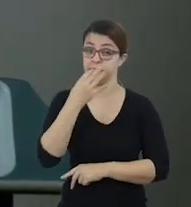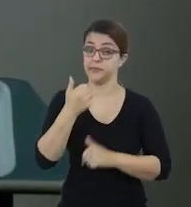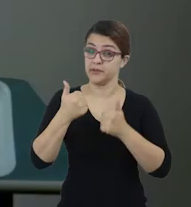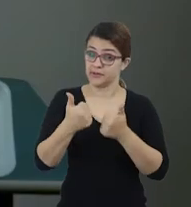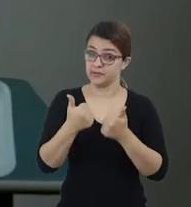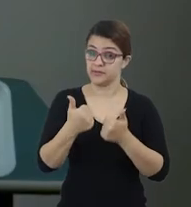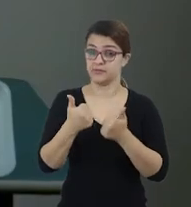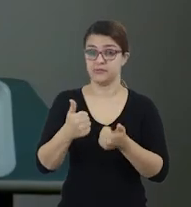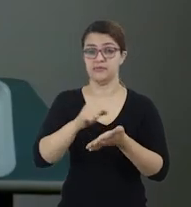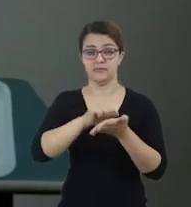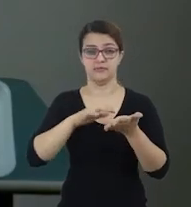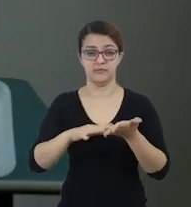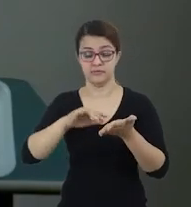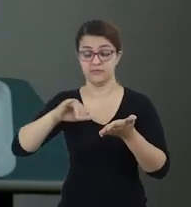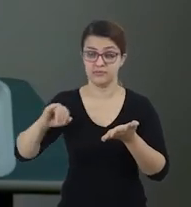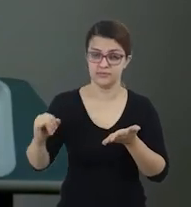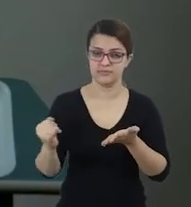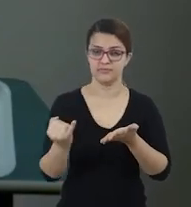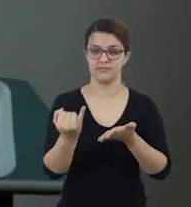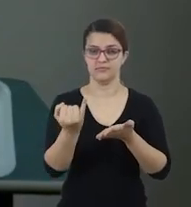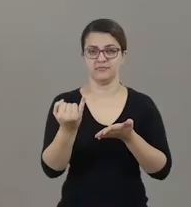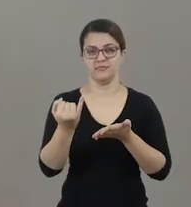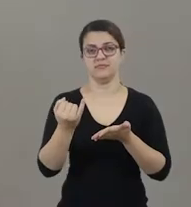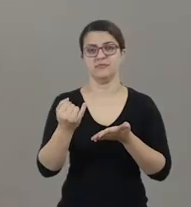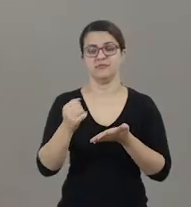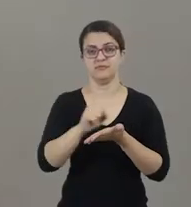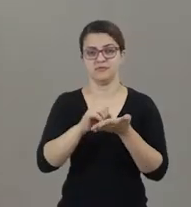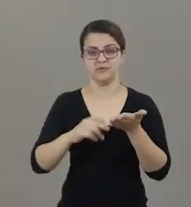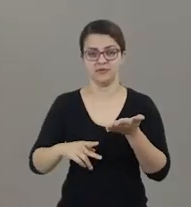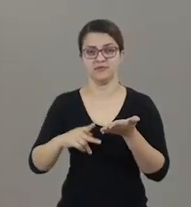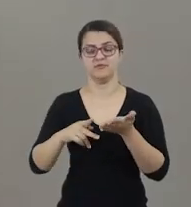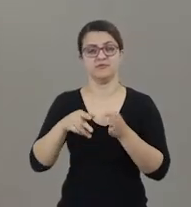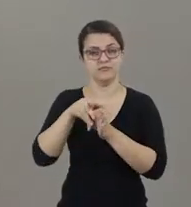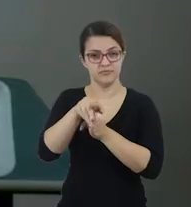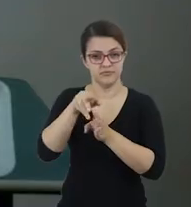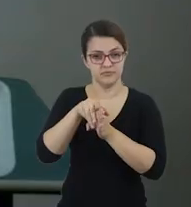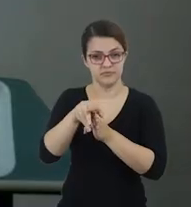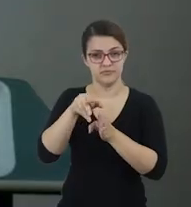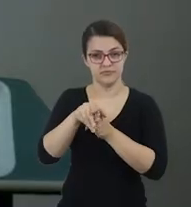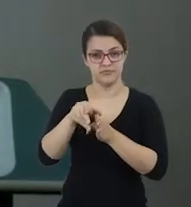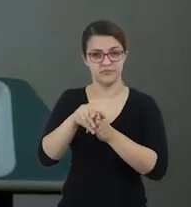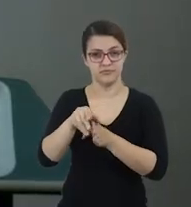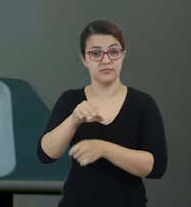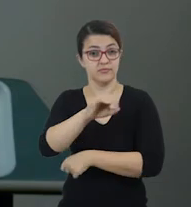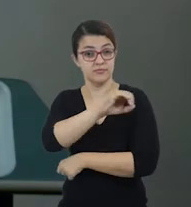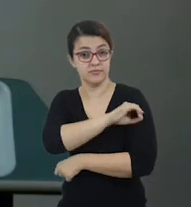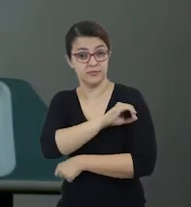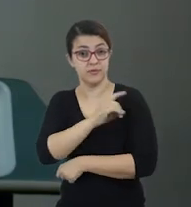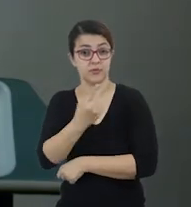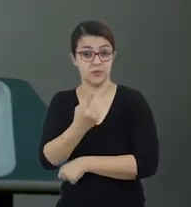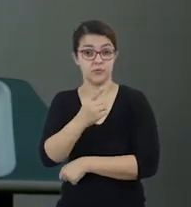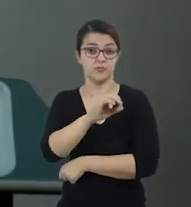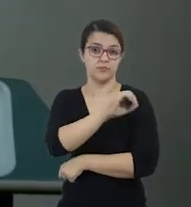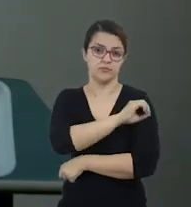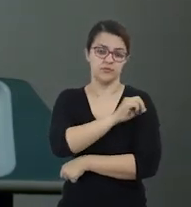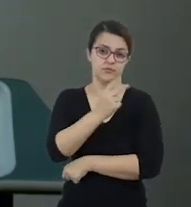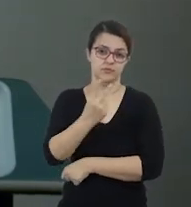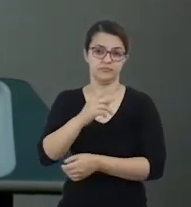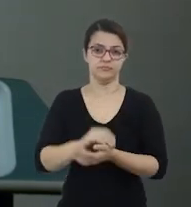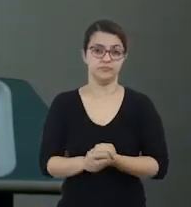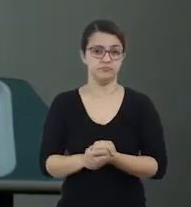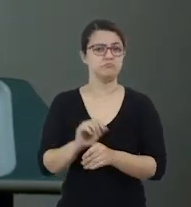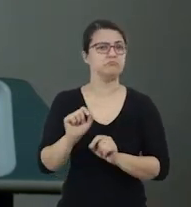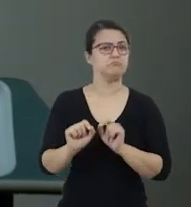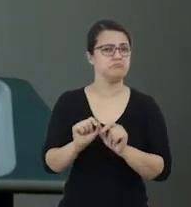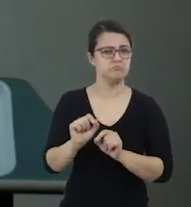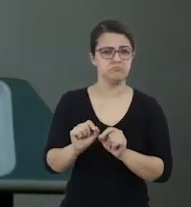e aproveitando as atividades propostas para as turmas de pré-1 e pré-2. Nessa primeira atividade, o